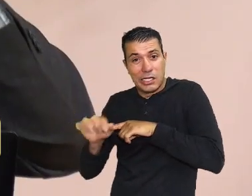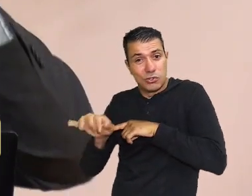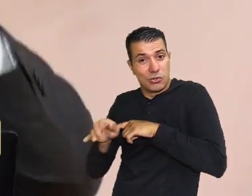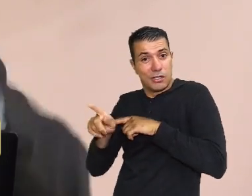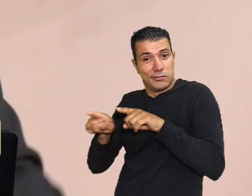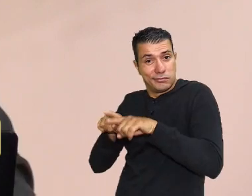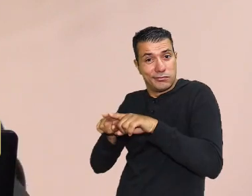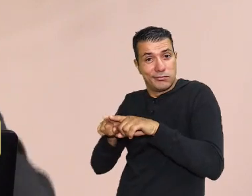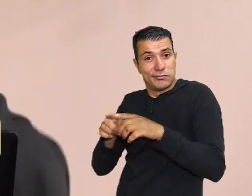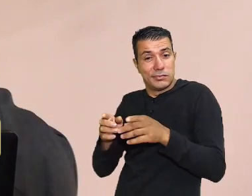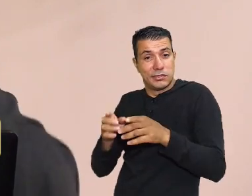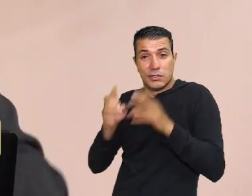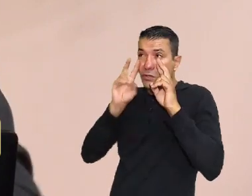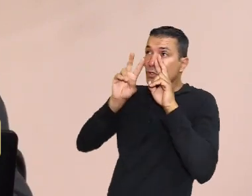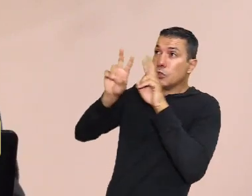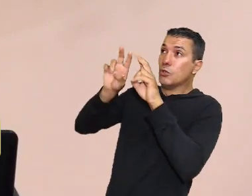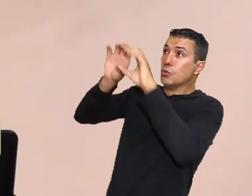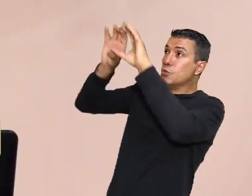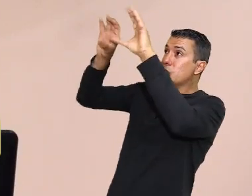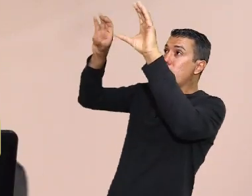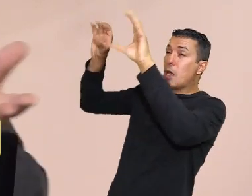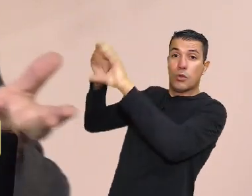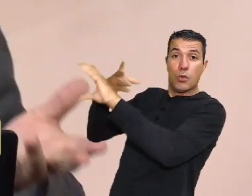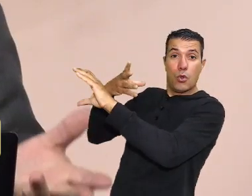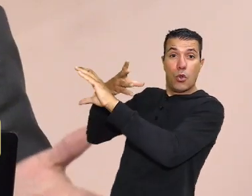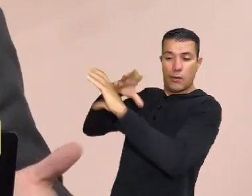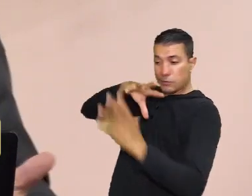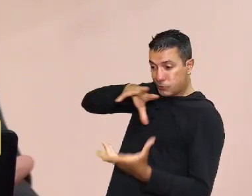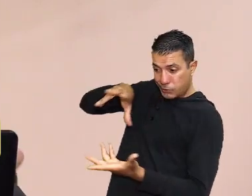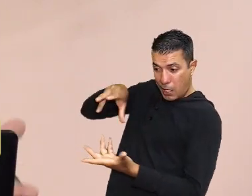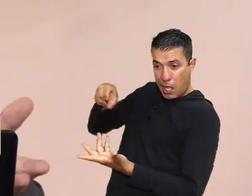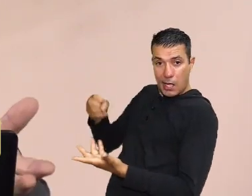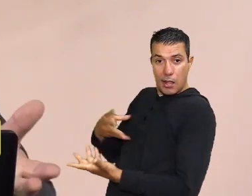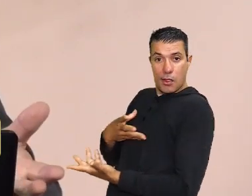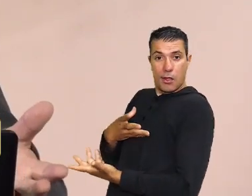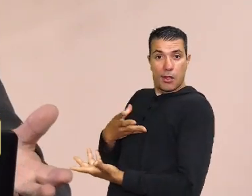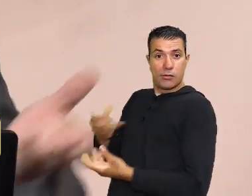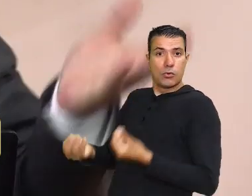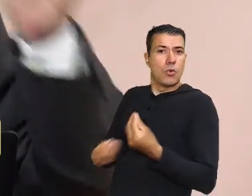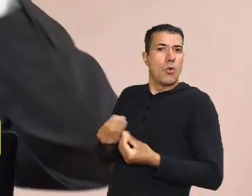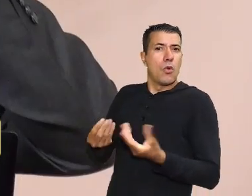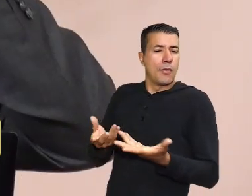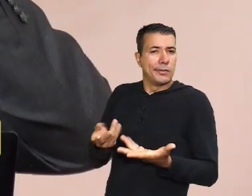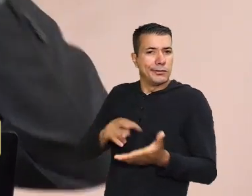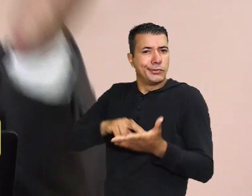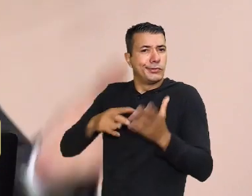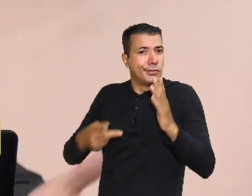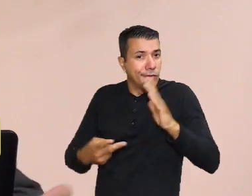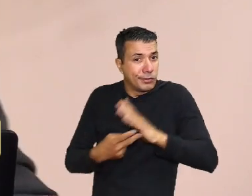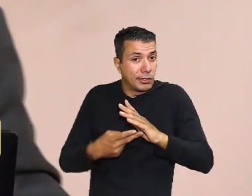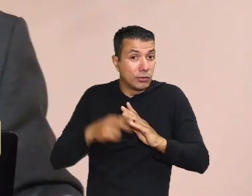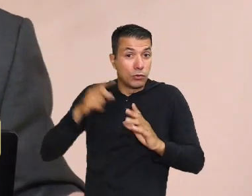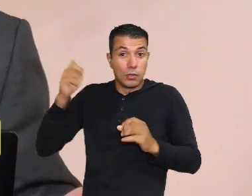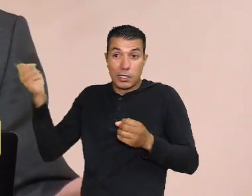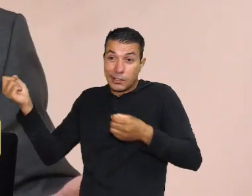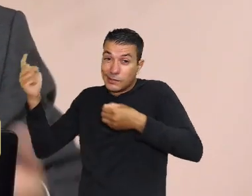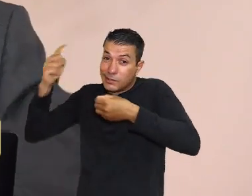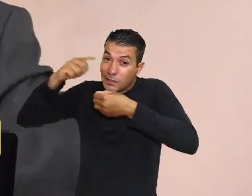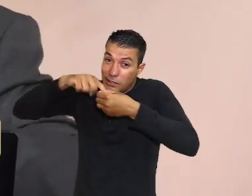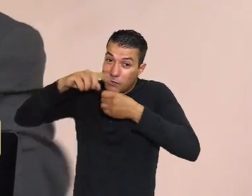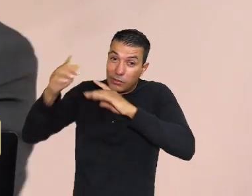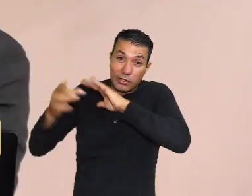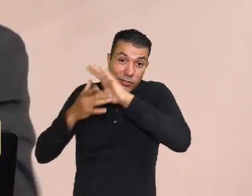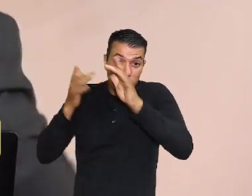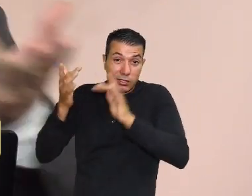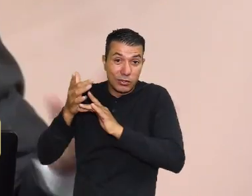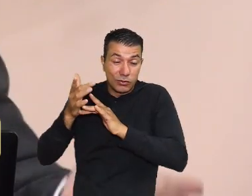que viu um novo céu e uma nova terra? Aqui existem algumas interpretações, e uma delas é que quando Jesus voltar, depois